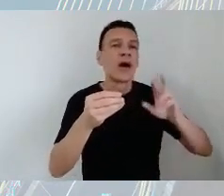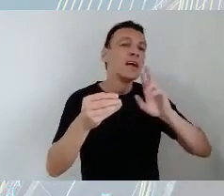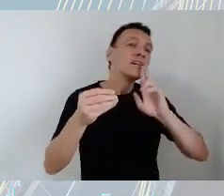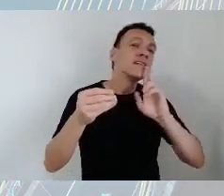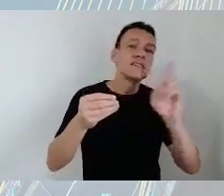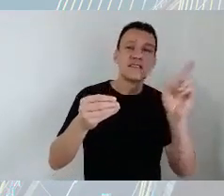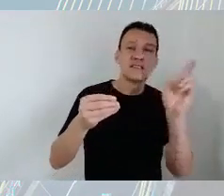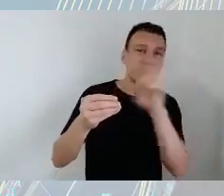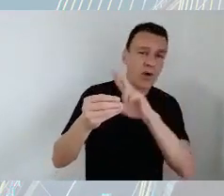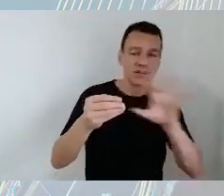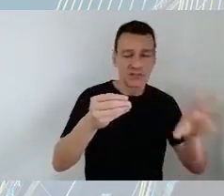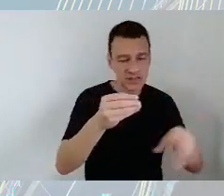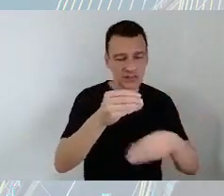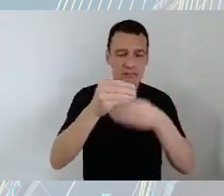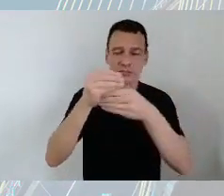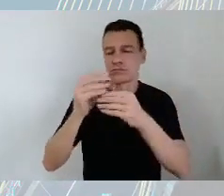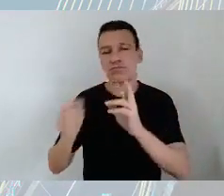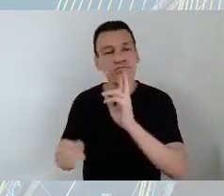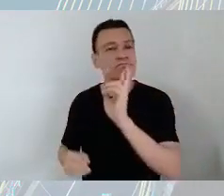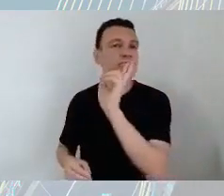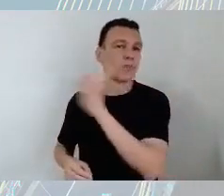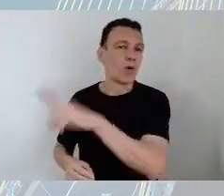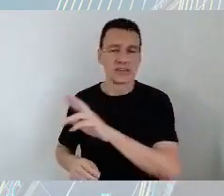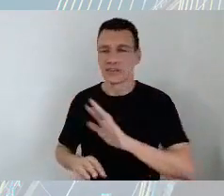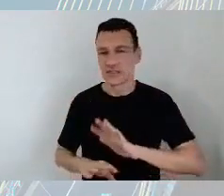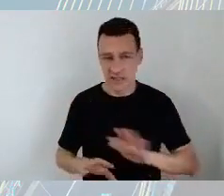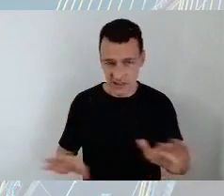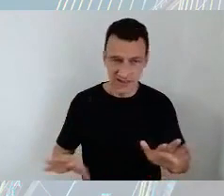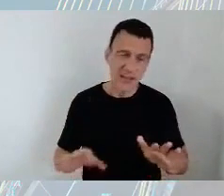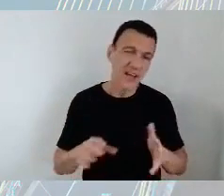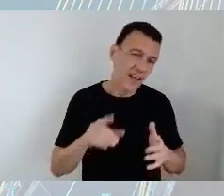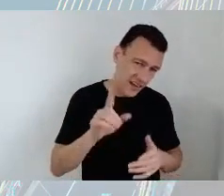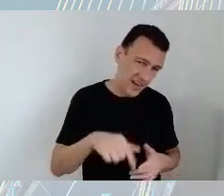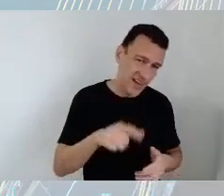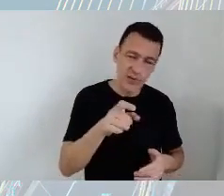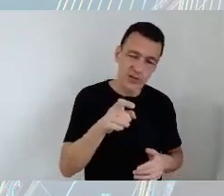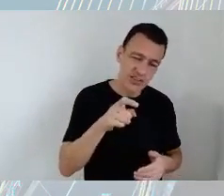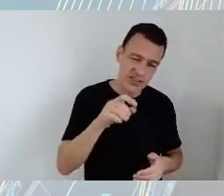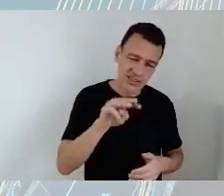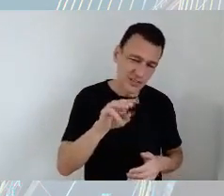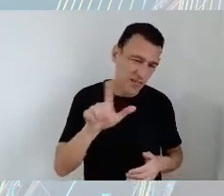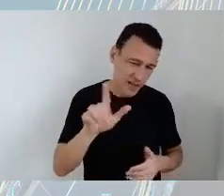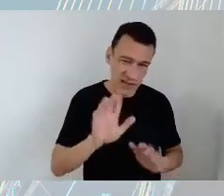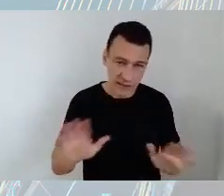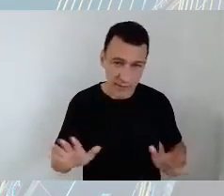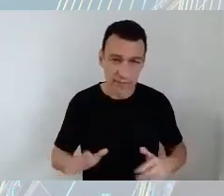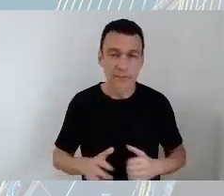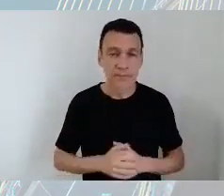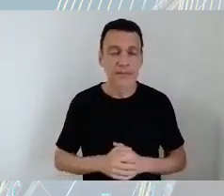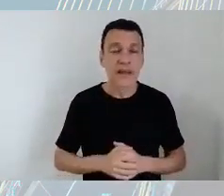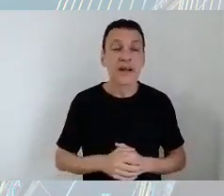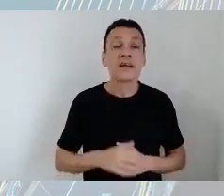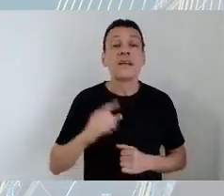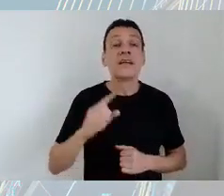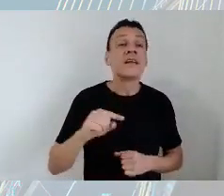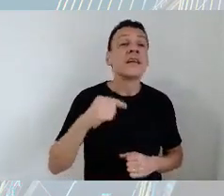Twilio. O que vai acontecer na próxima etapa? Aqui, quando a gente está vendo esse